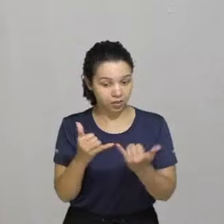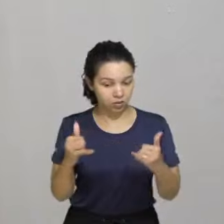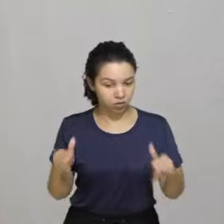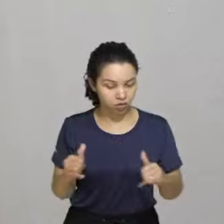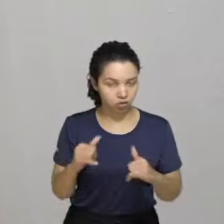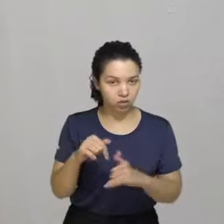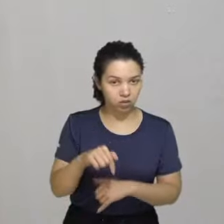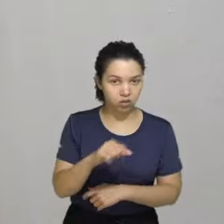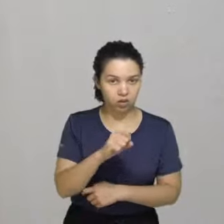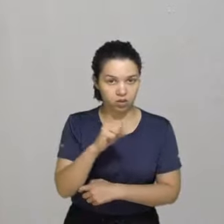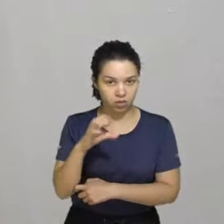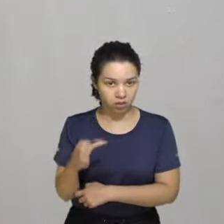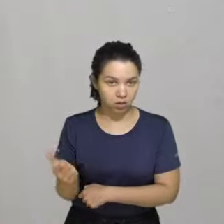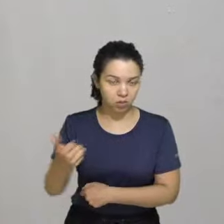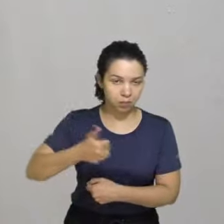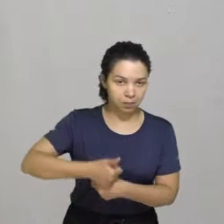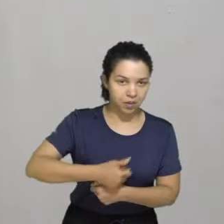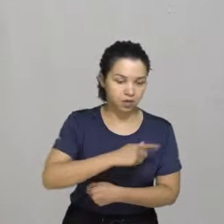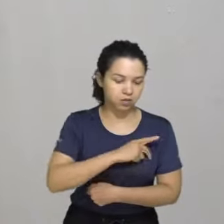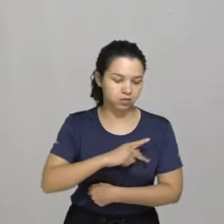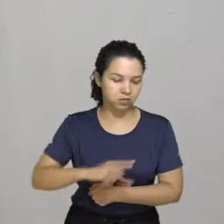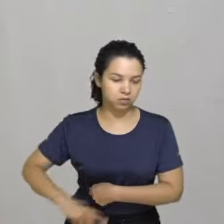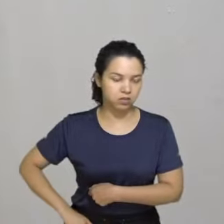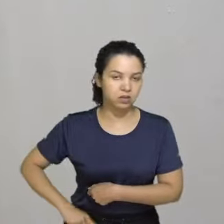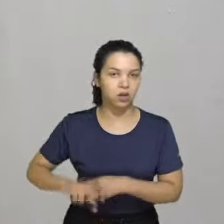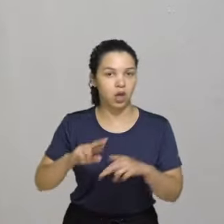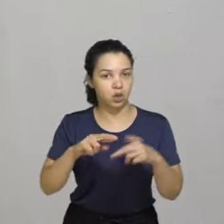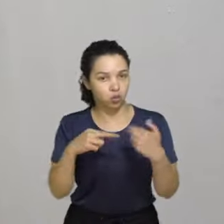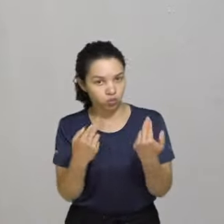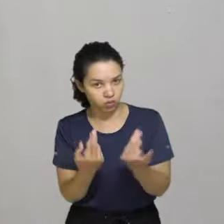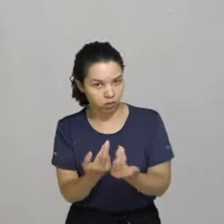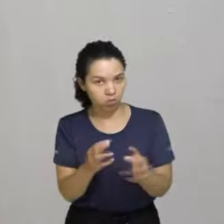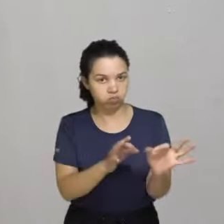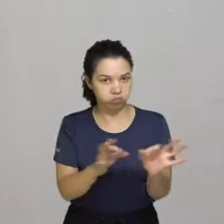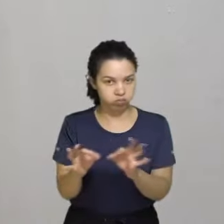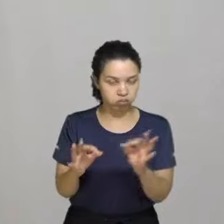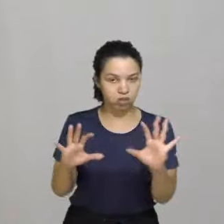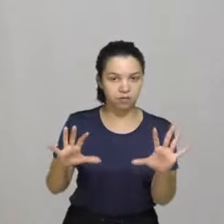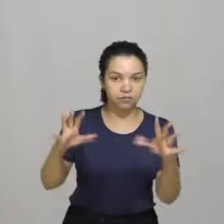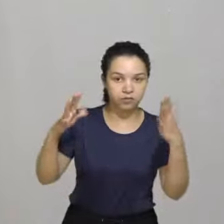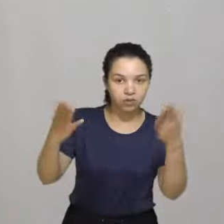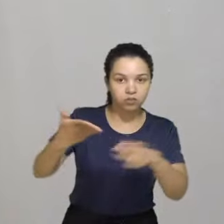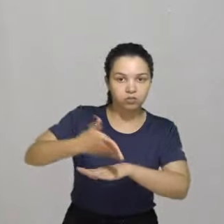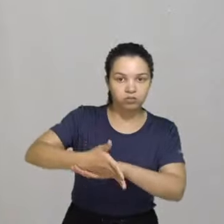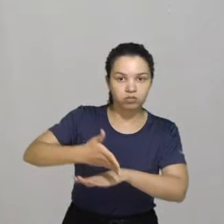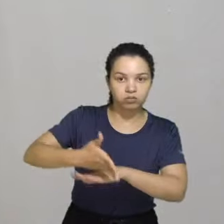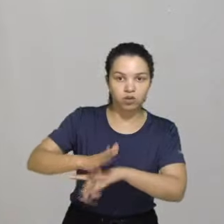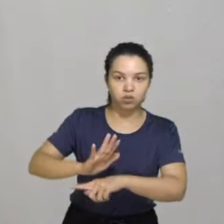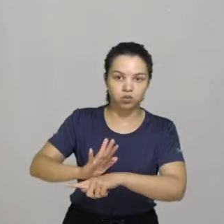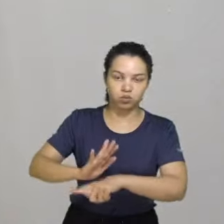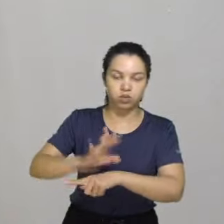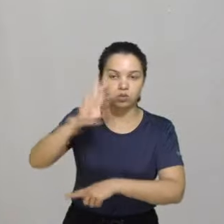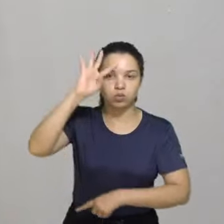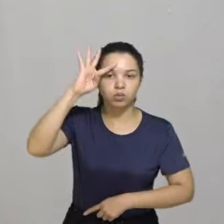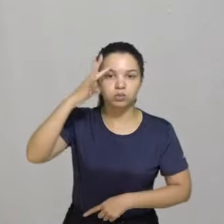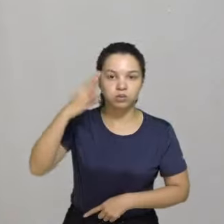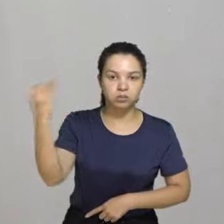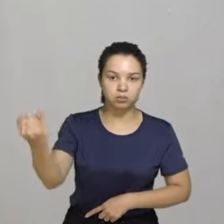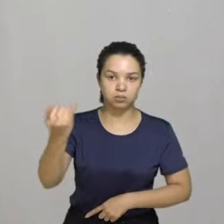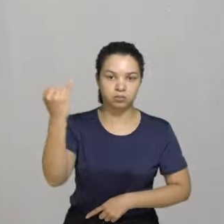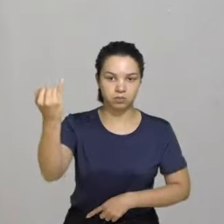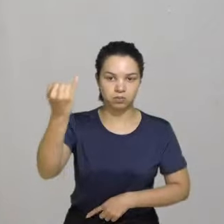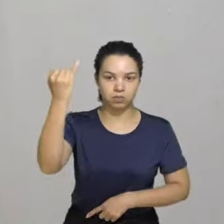qual assumi como presidente e venho realizando reuniões e participando de eventos a fim de contribuir com soluções importantes para